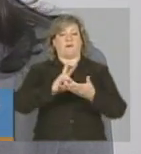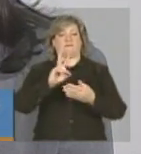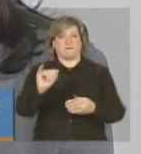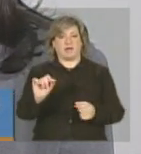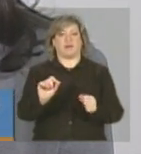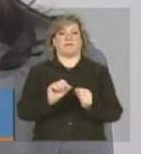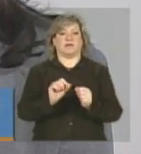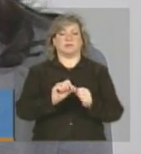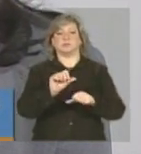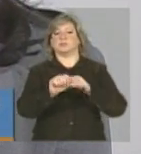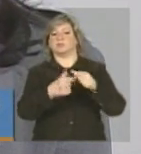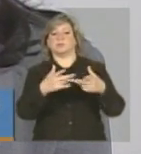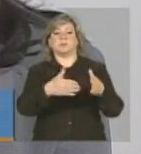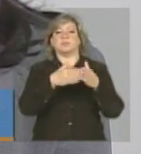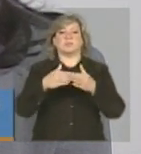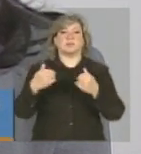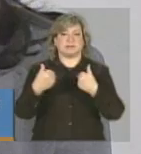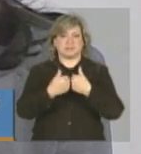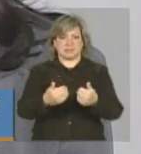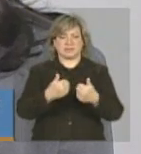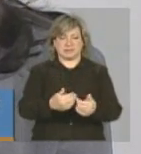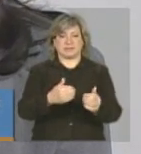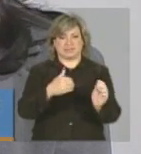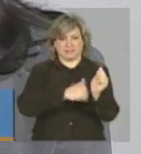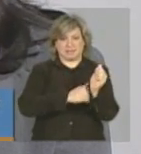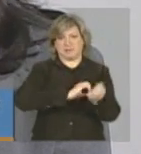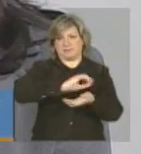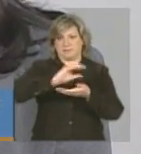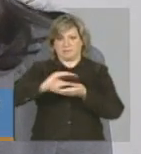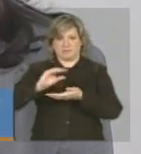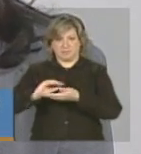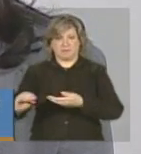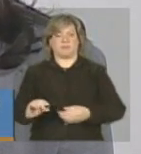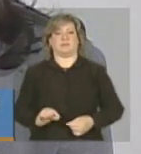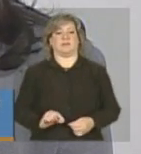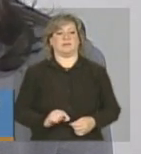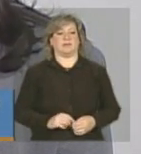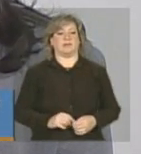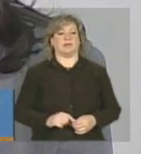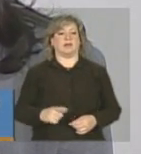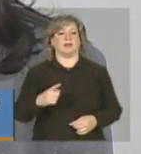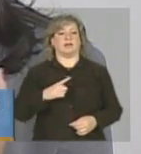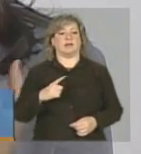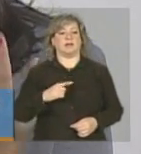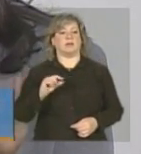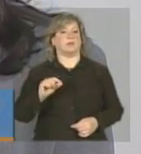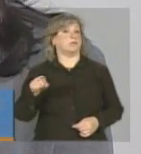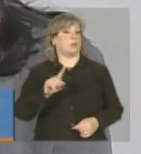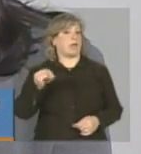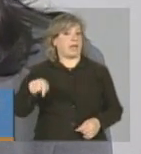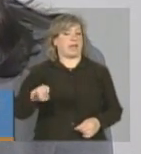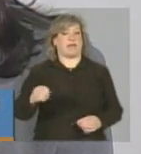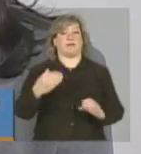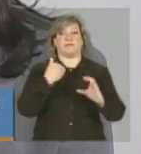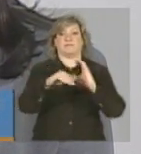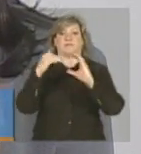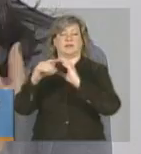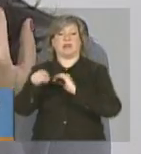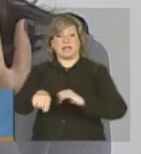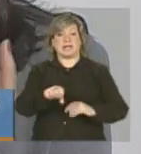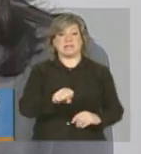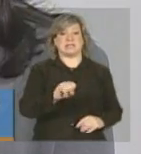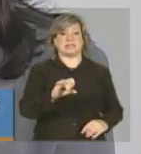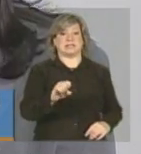senhas, dizendo se aquela entidade está inscrita ou não naquele conselho. Então, não é ele que vai enviar a senha, o sistema